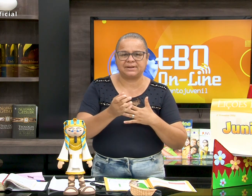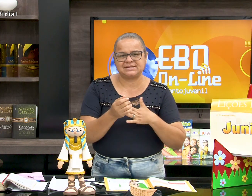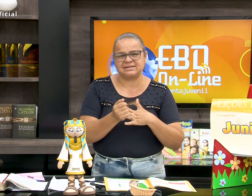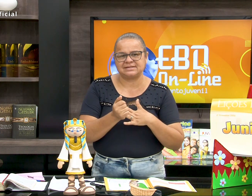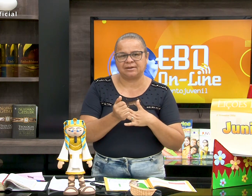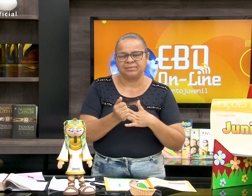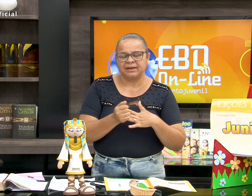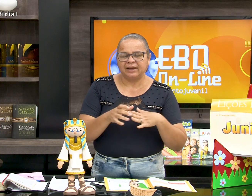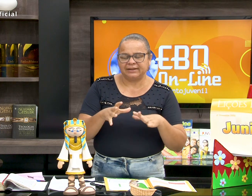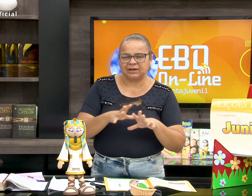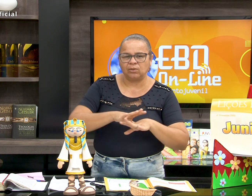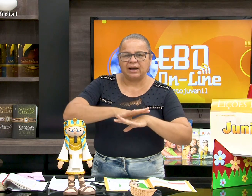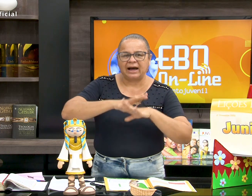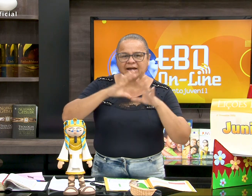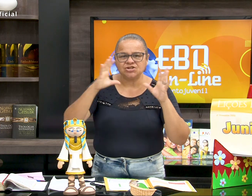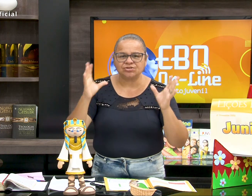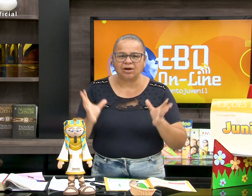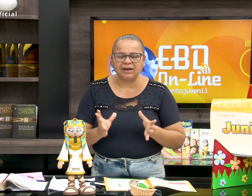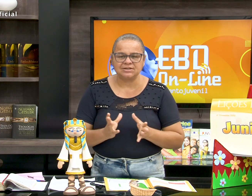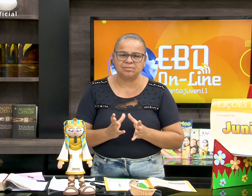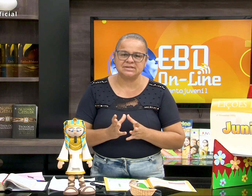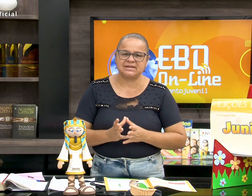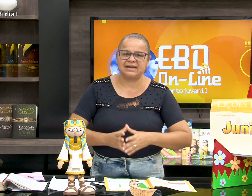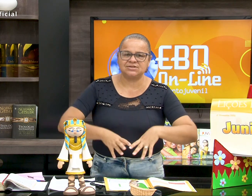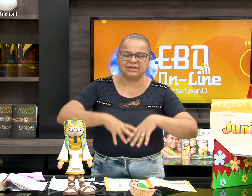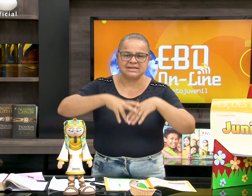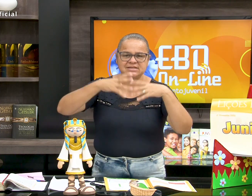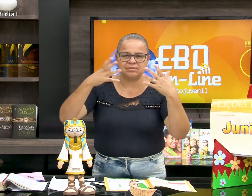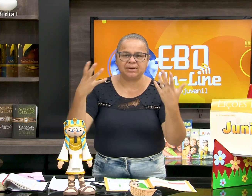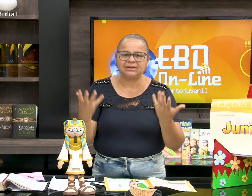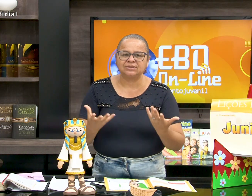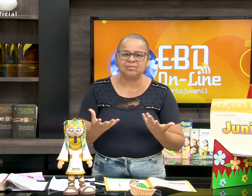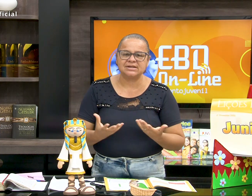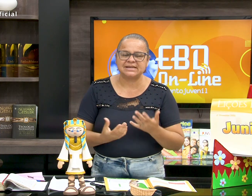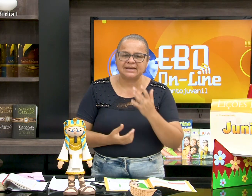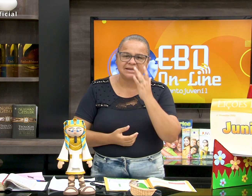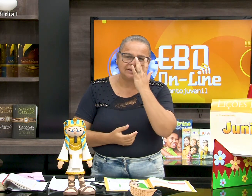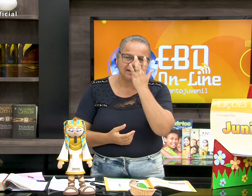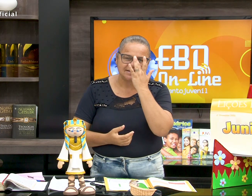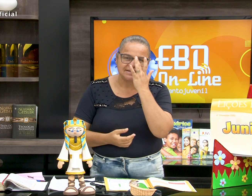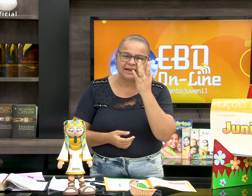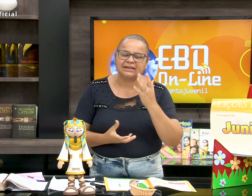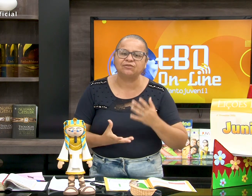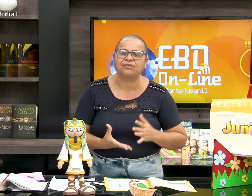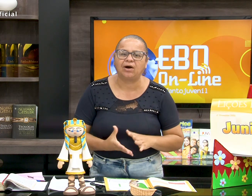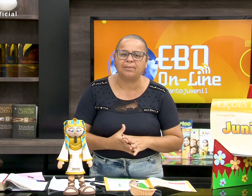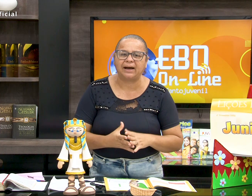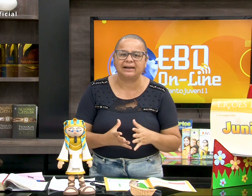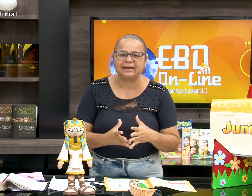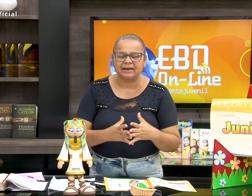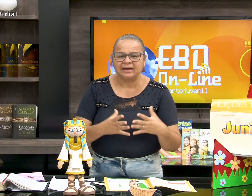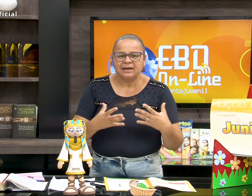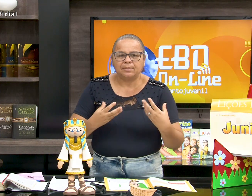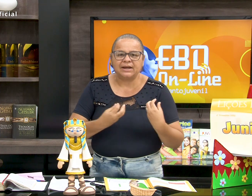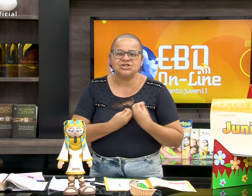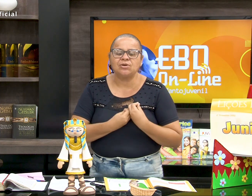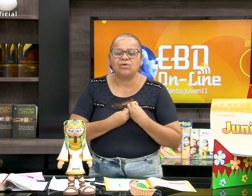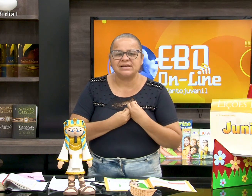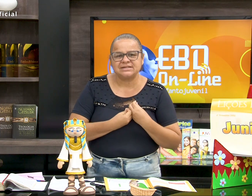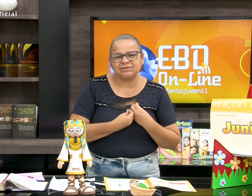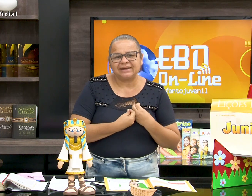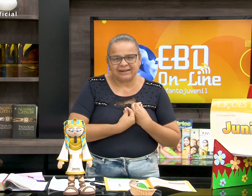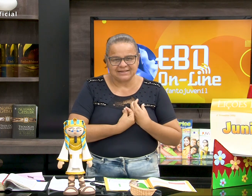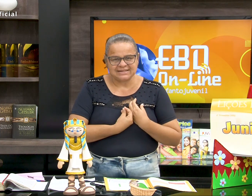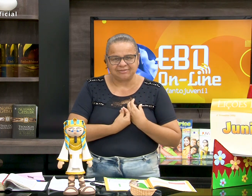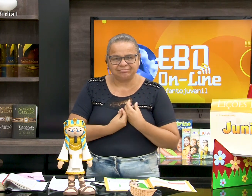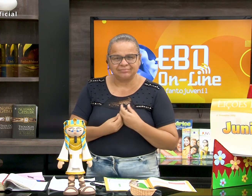ele precisa. Então, a história de Moisés, o nascimento de Moisés, ele tem, de certa forma, ali, preencher o